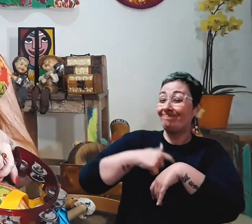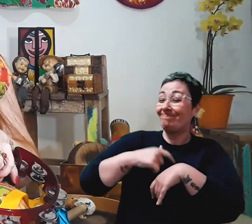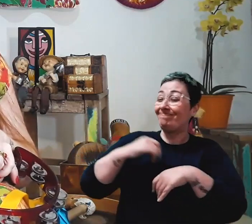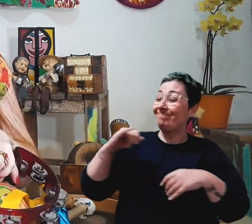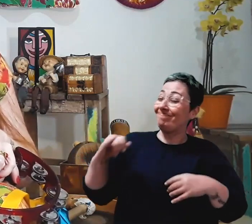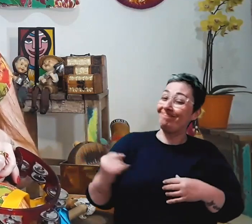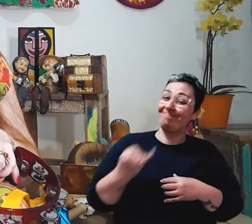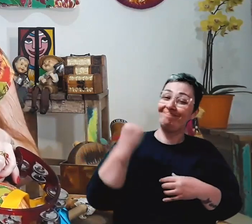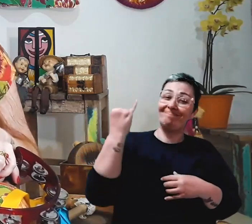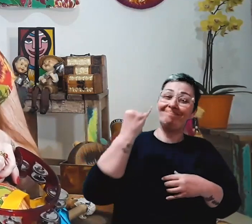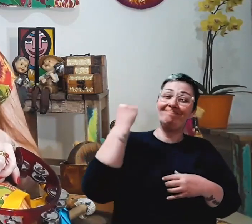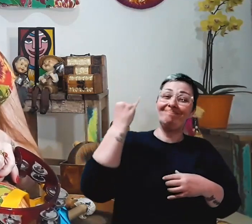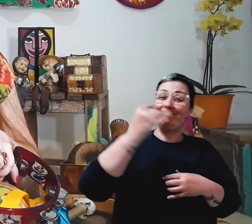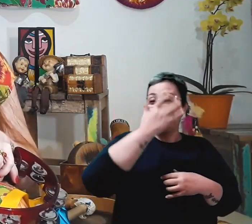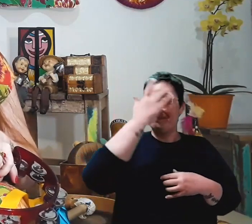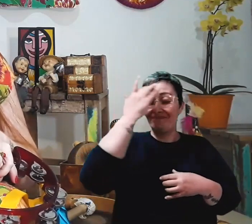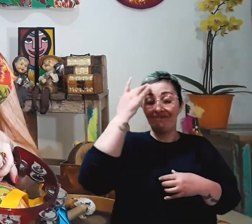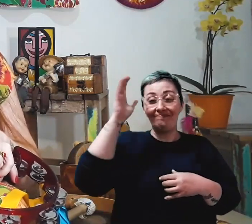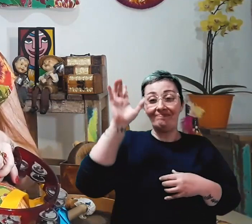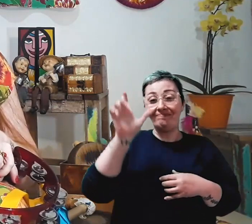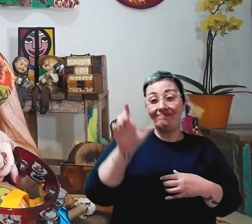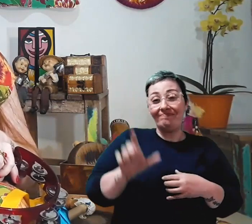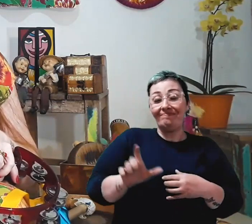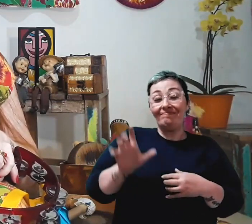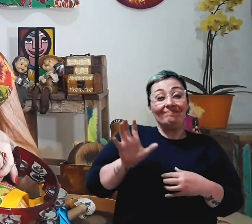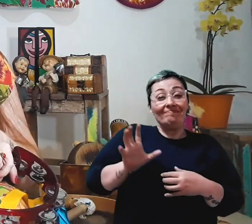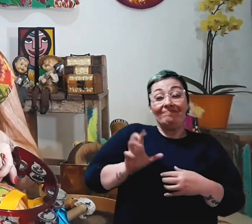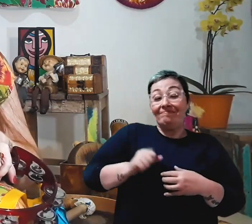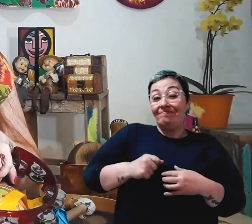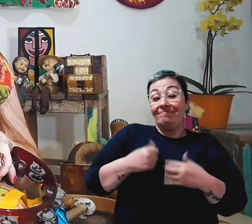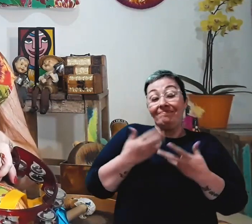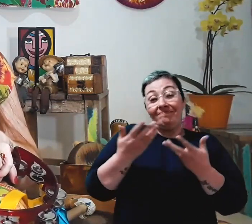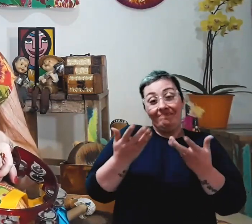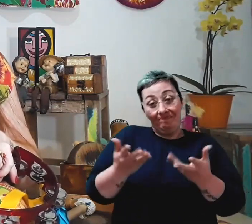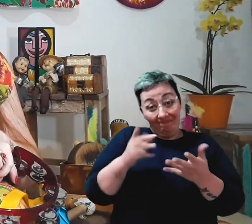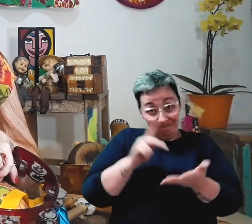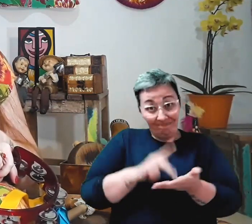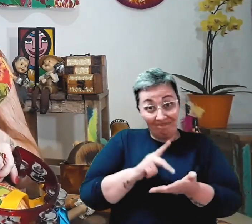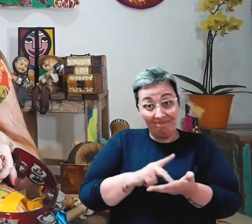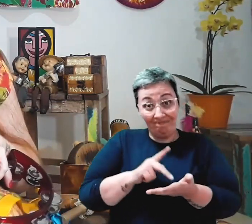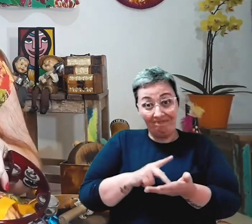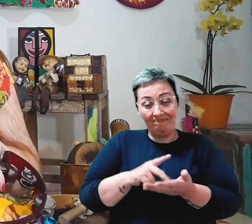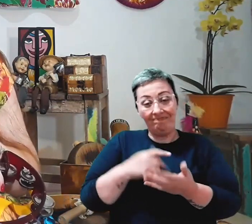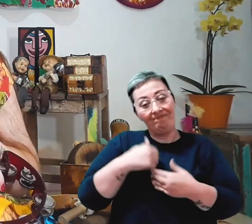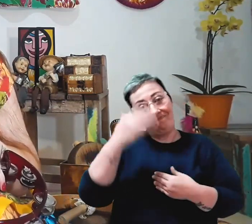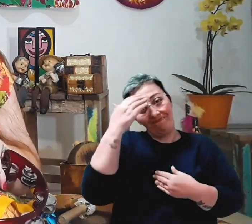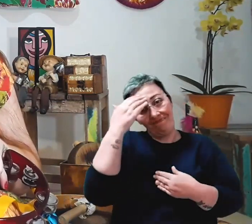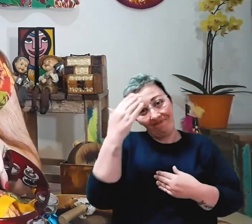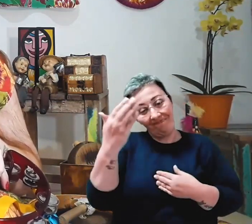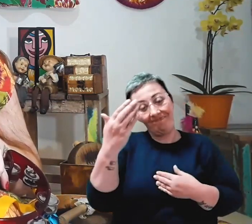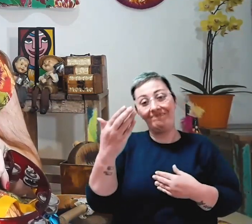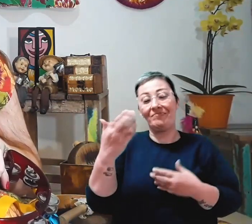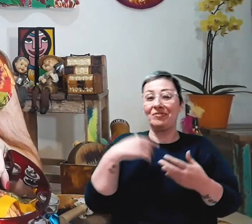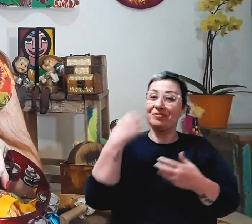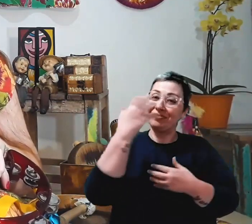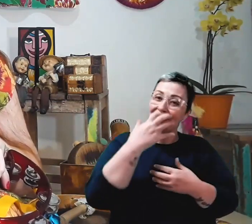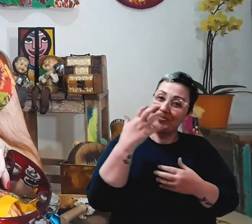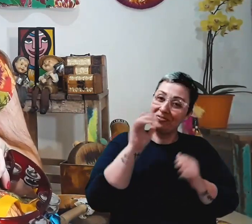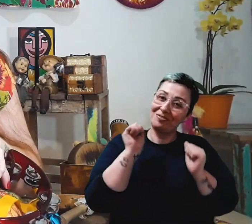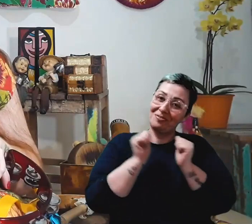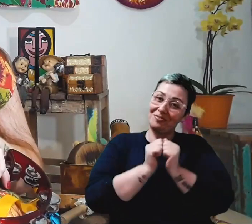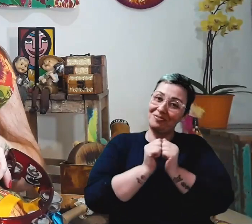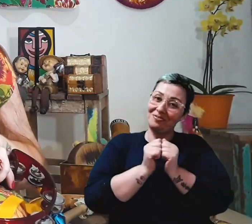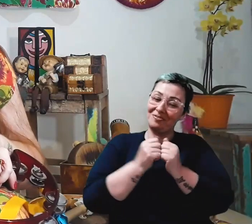de pessoas tão preciosas na vida da gente, não é verdade? Muito obrigada por vocês cantarem